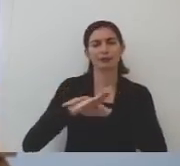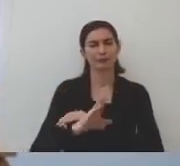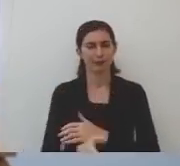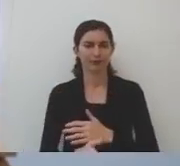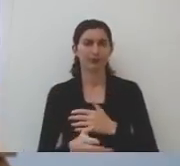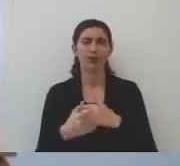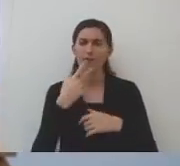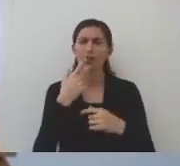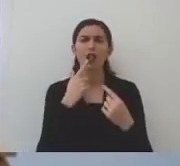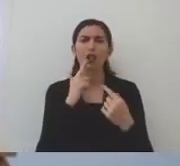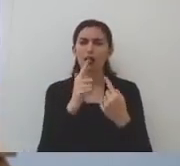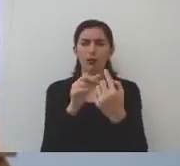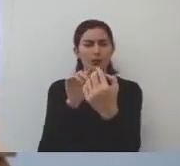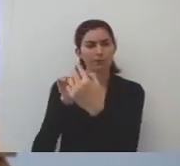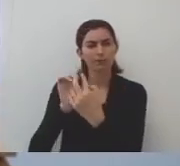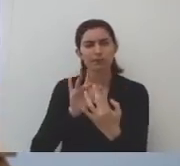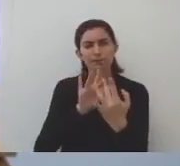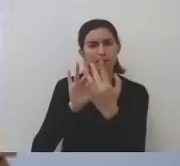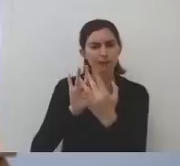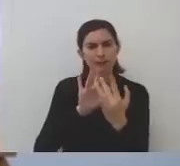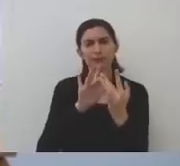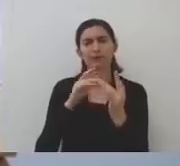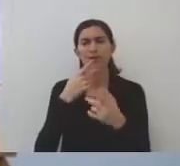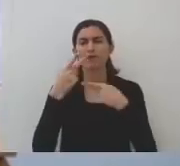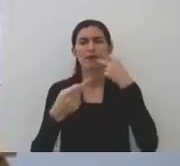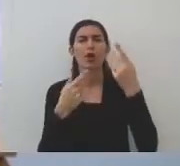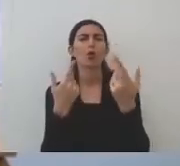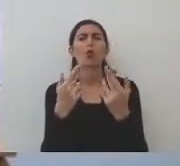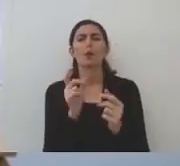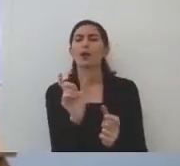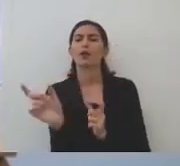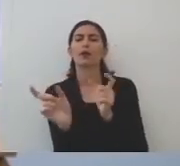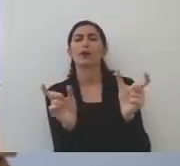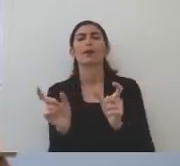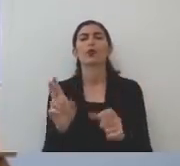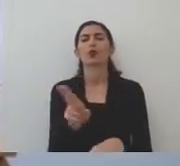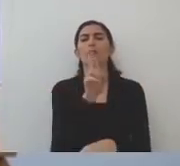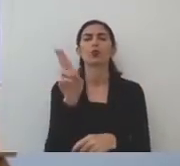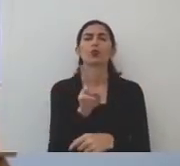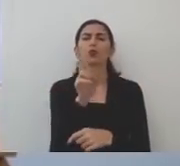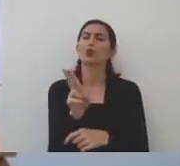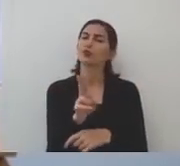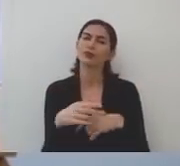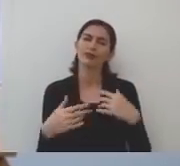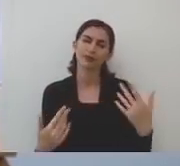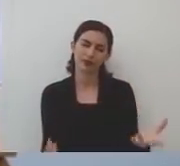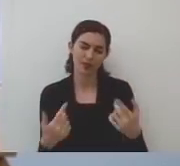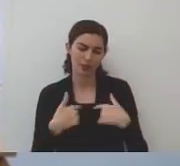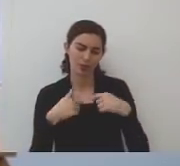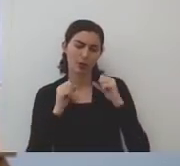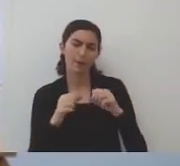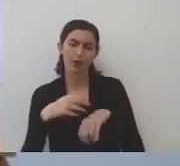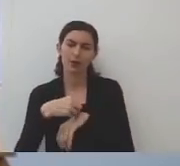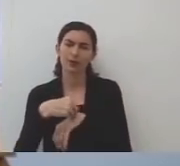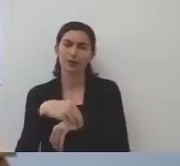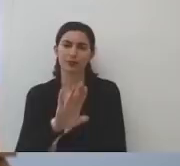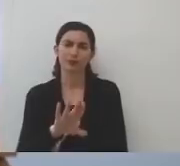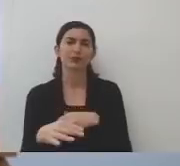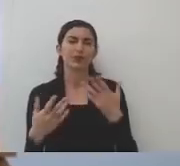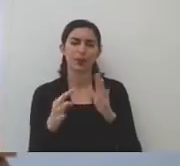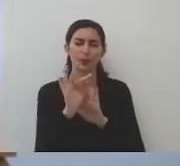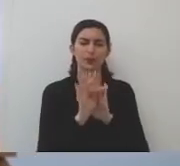É a gente falar a mesma língua que ele. Então, quais são os termos que eles utilizam, que a gente pode trazer ali